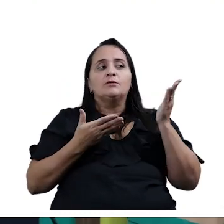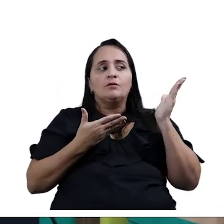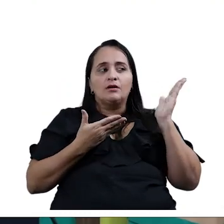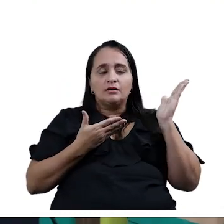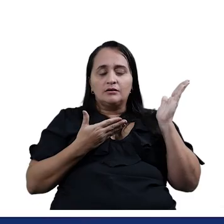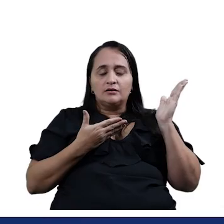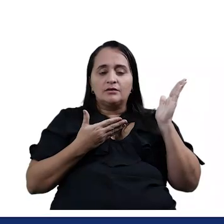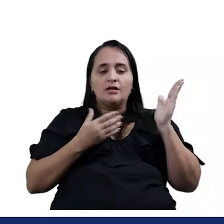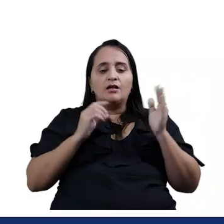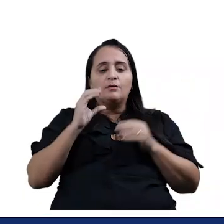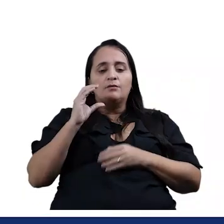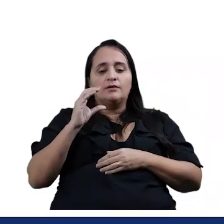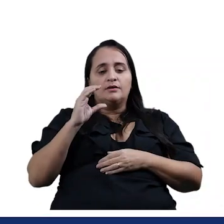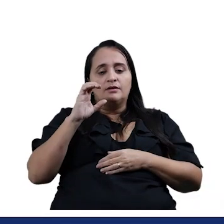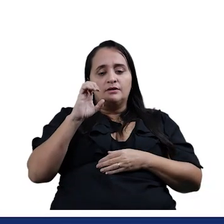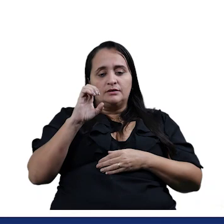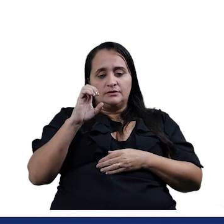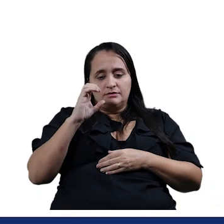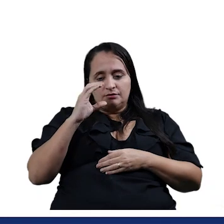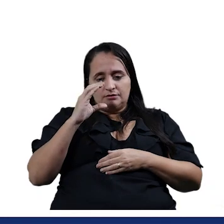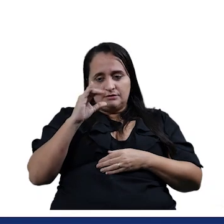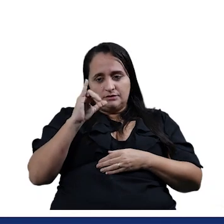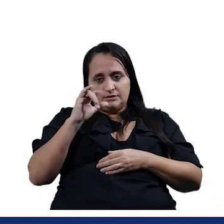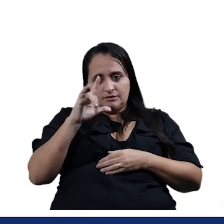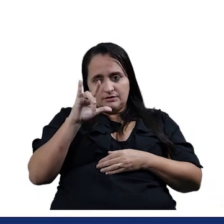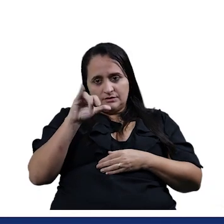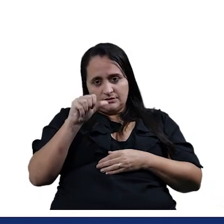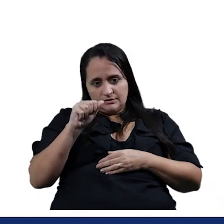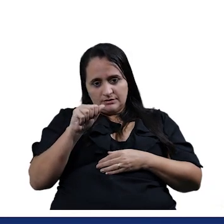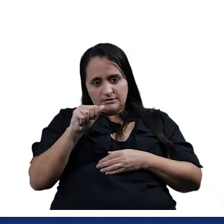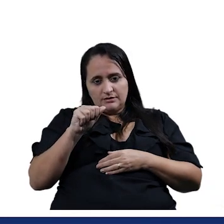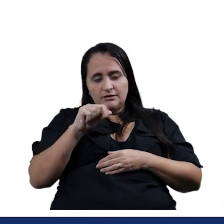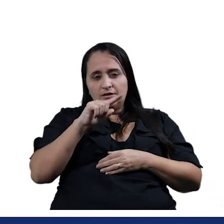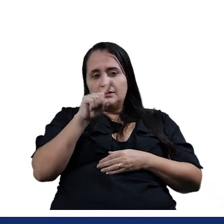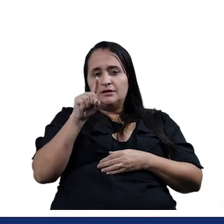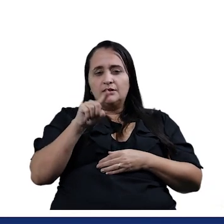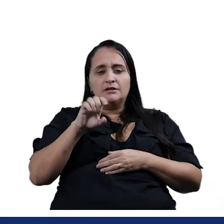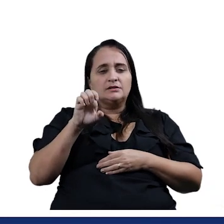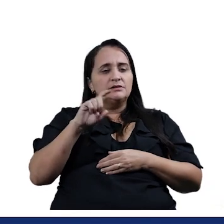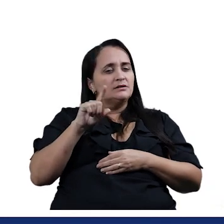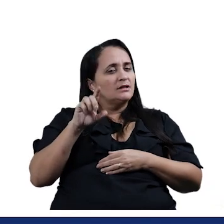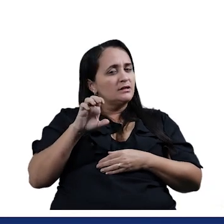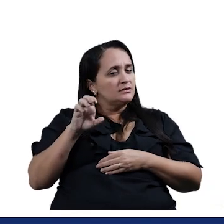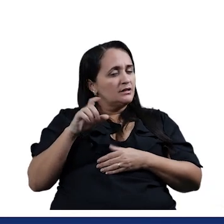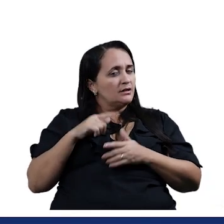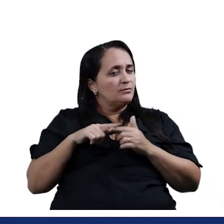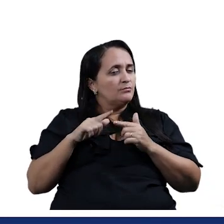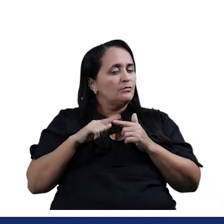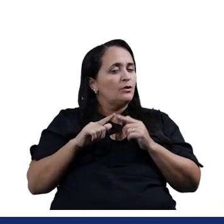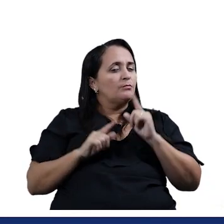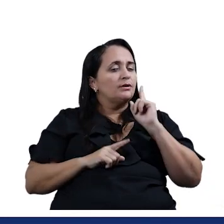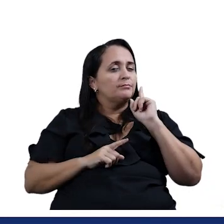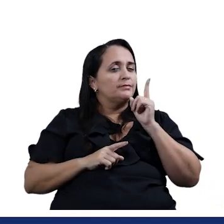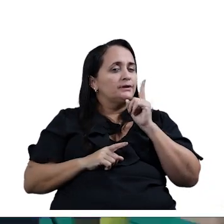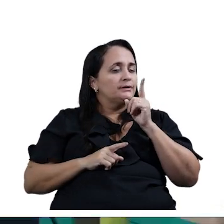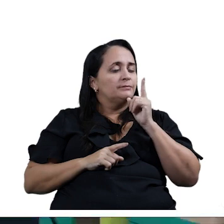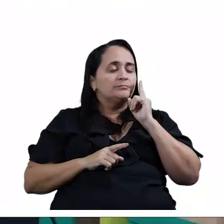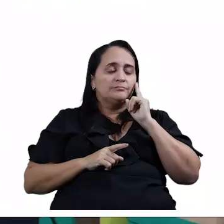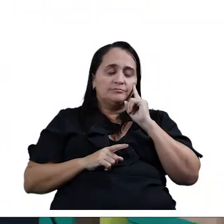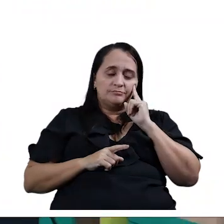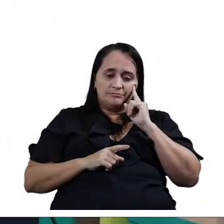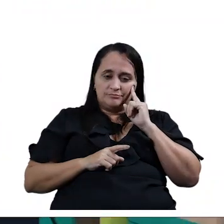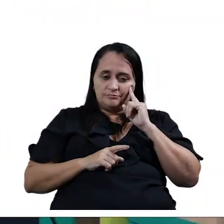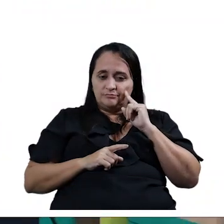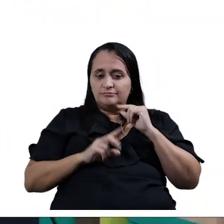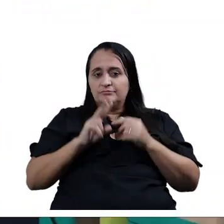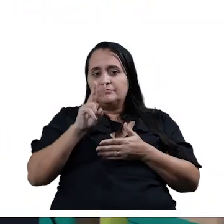nesse caso aqui, é a Cecília, o Zezé, e aí um probleminha entre eles, né? Vamos